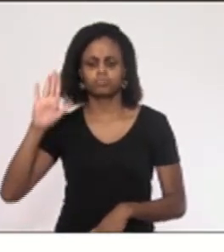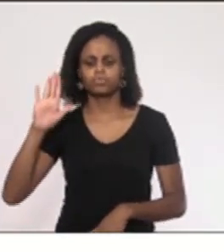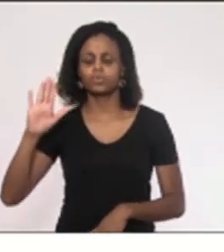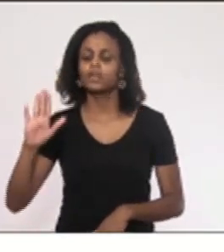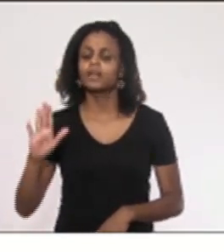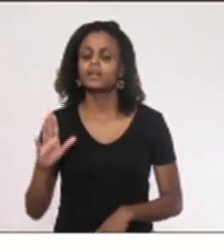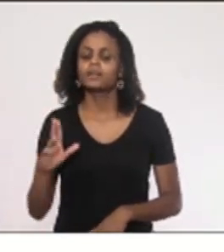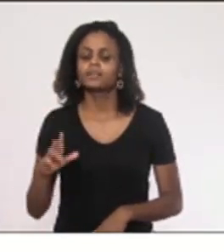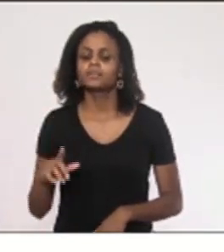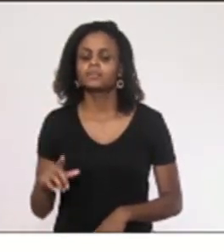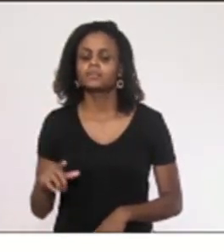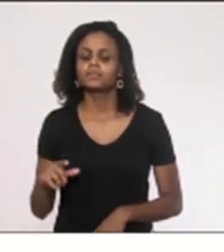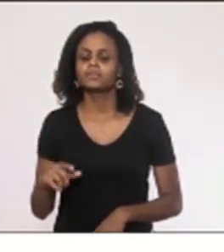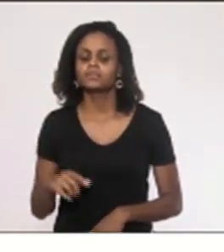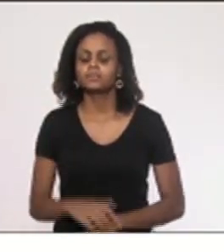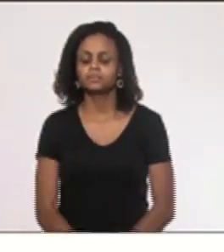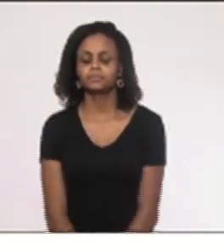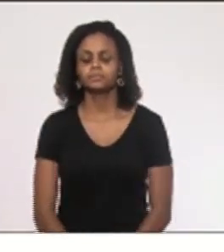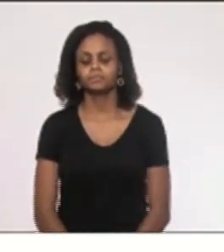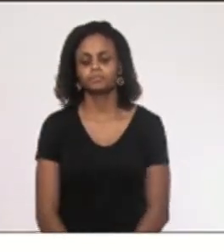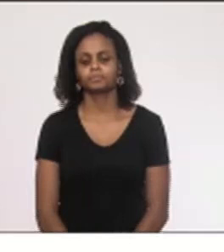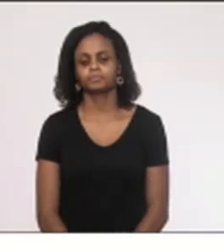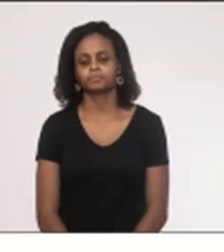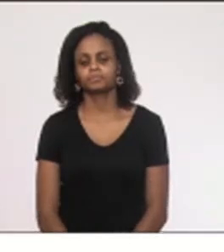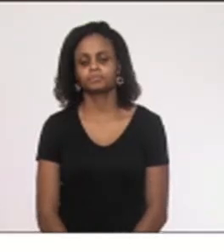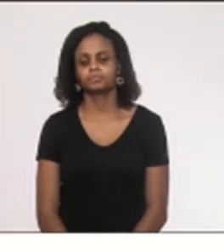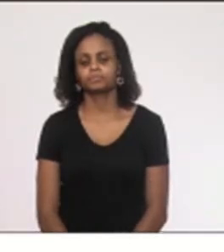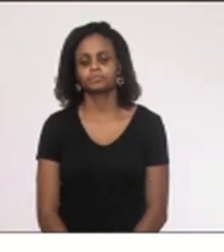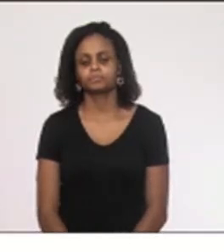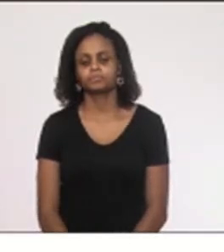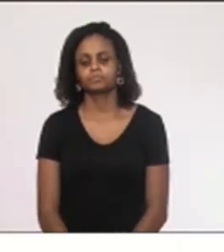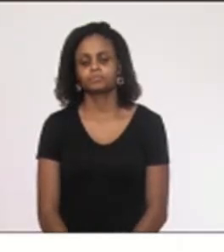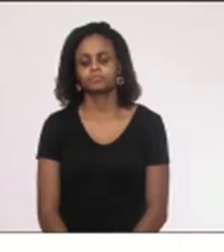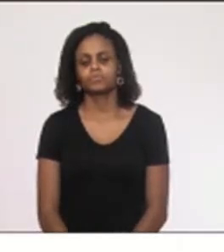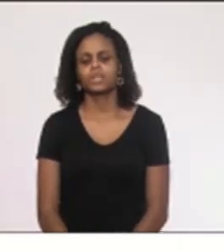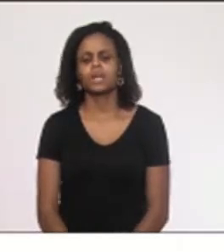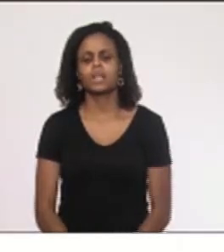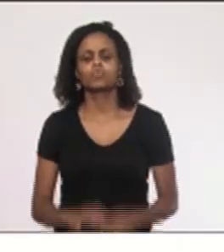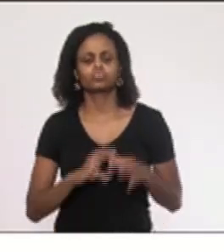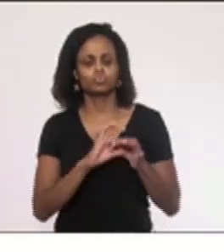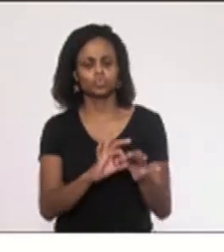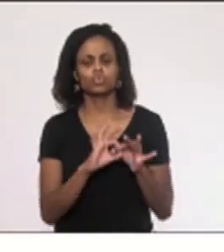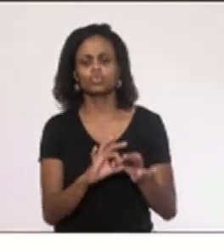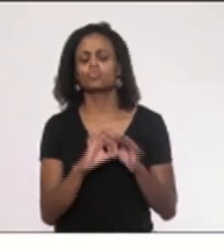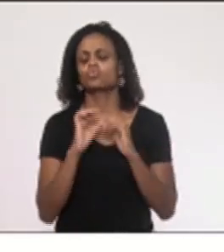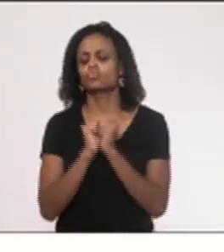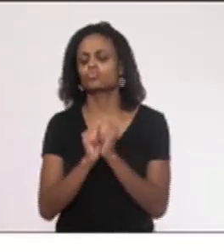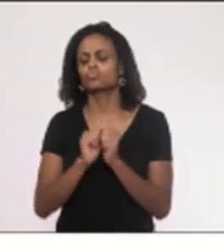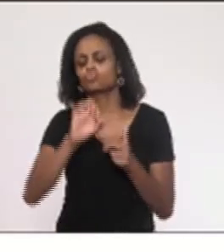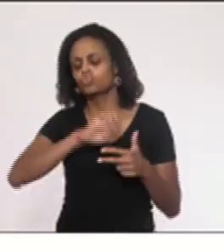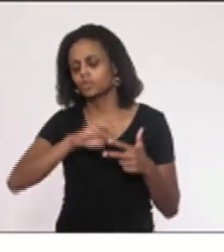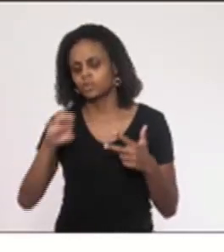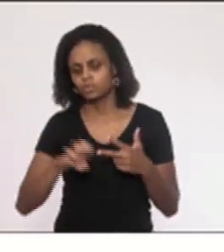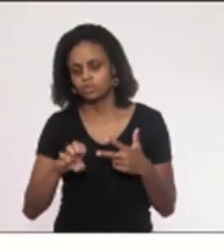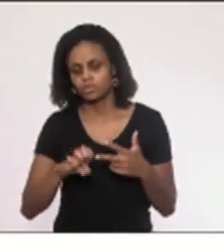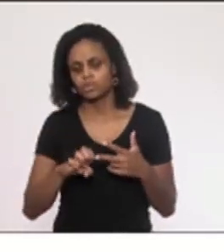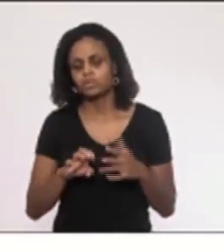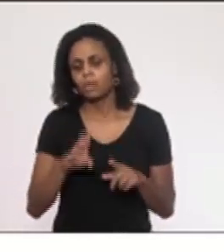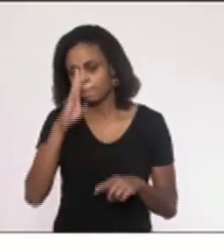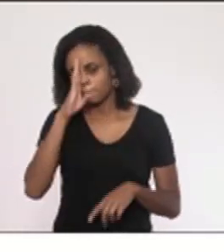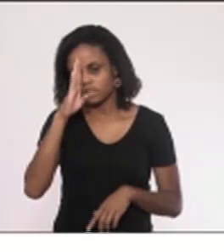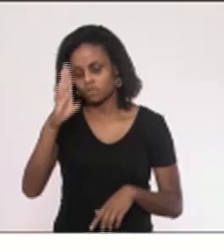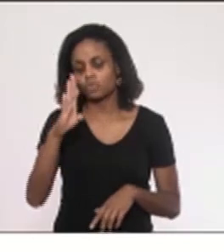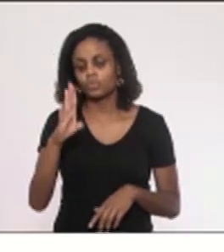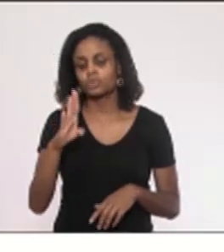sido capaz de, em braços dados com o Poder Executivo, e principalmente, senhor presidente,